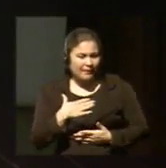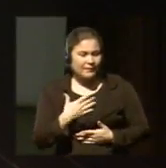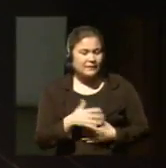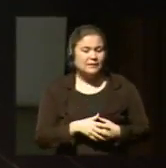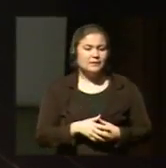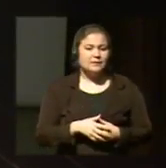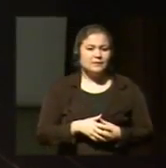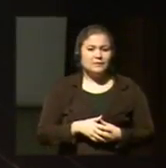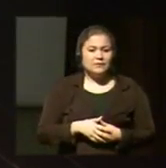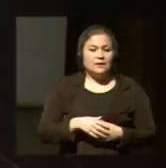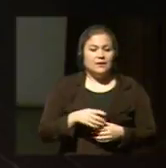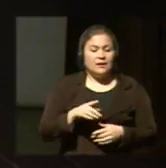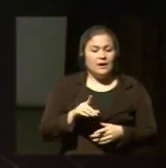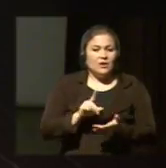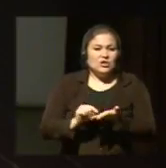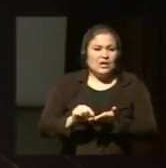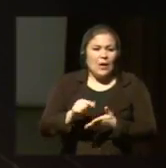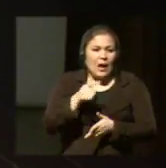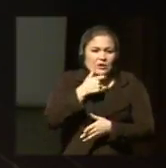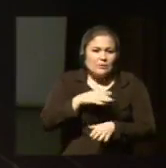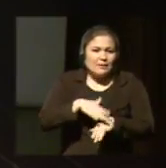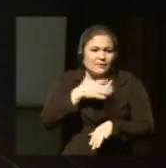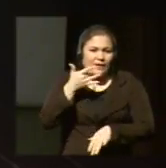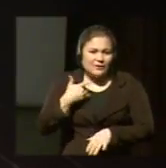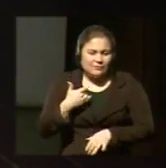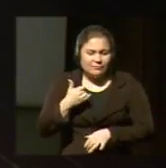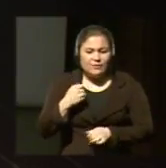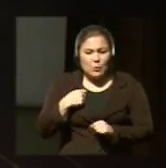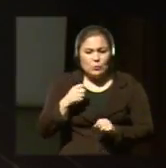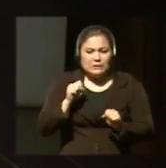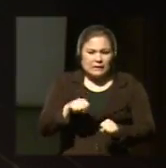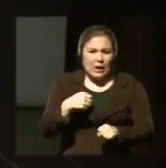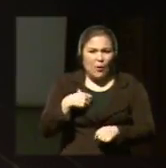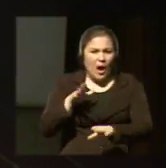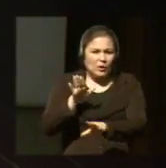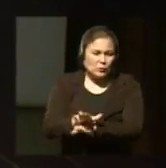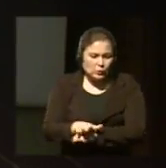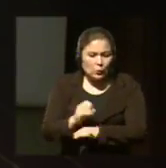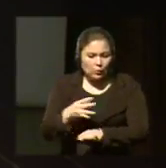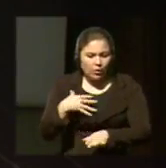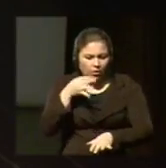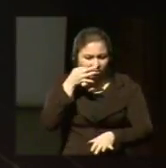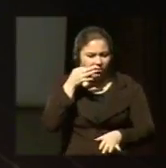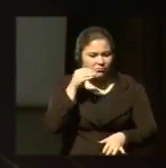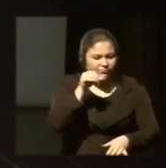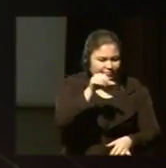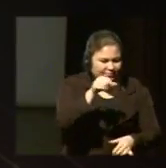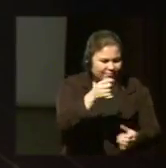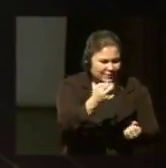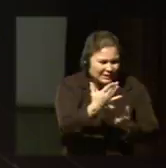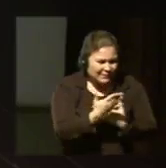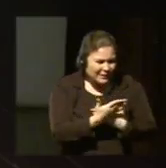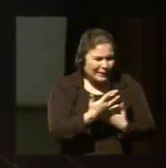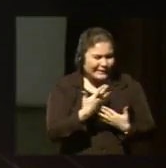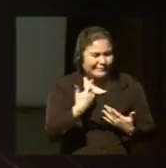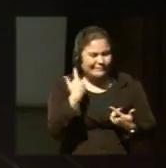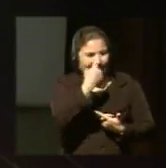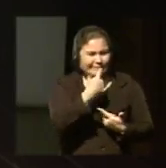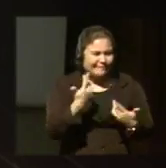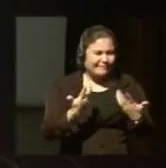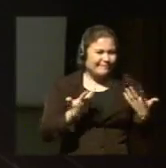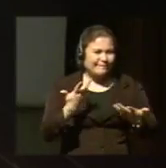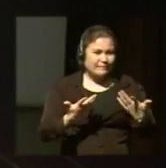via digital é mais fácil alguém dizer sim, eu te ajudo, do que se alguém vai lá e toca a campainha. Então, a